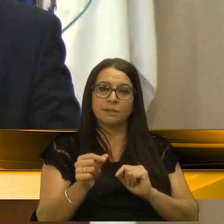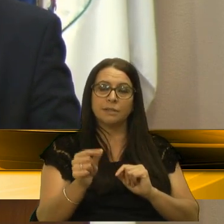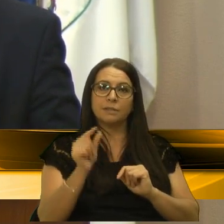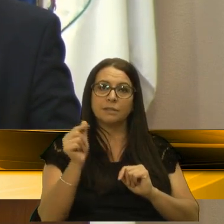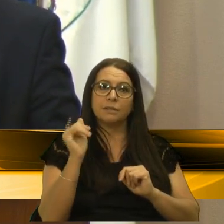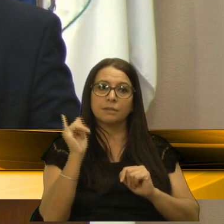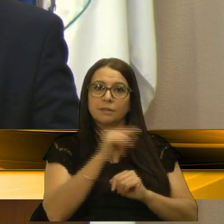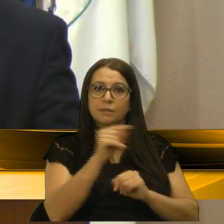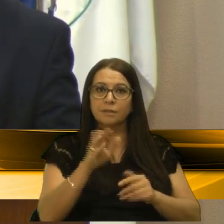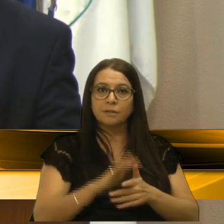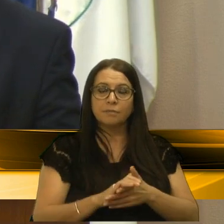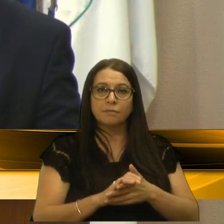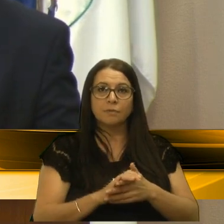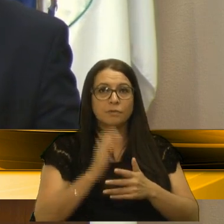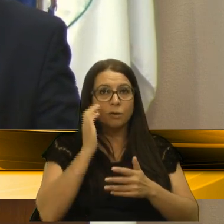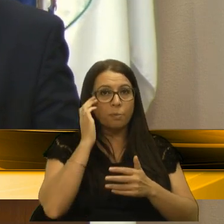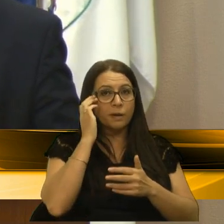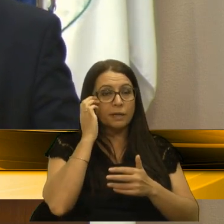está utilizando